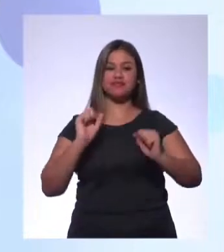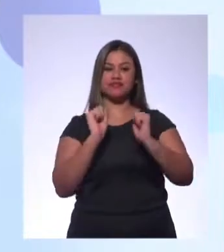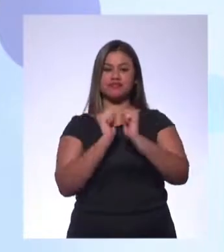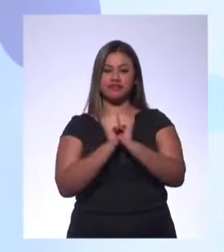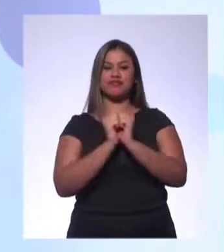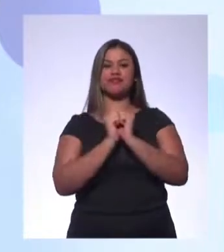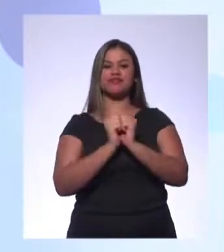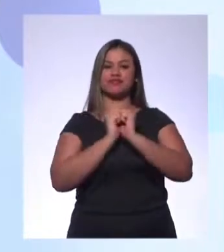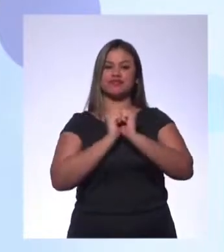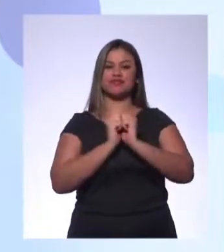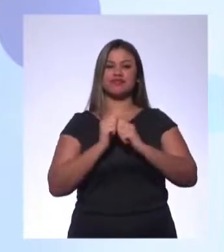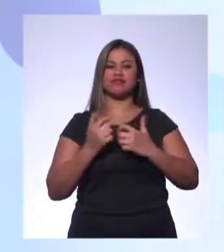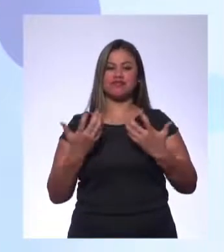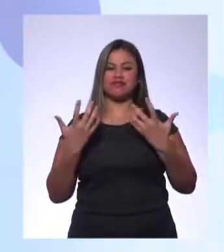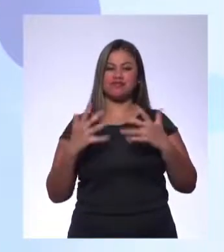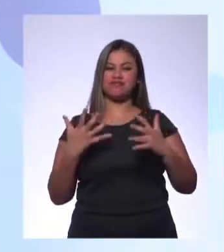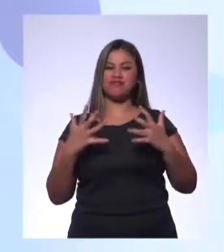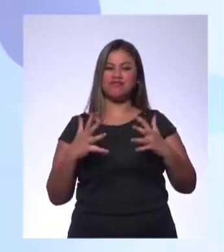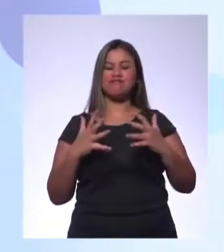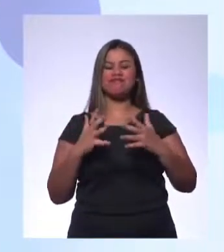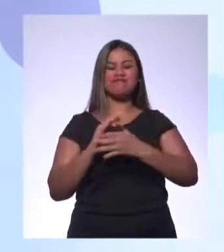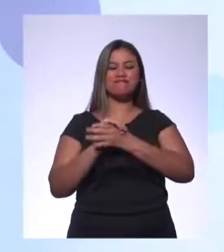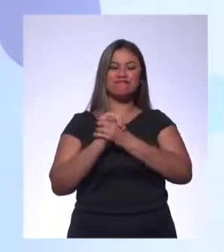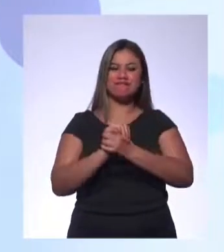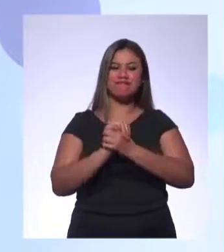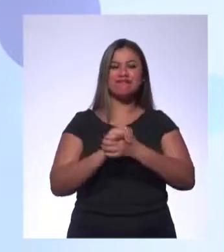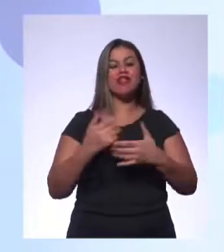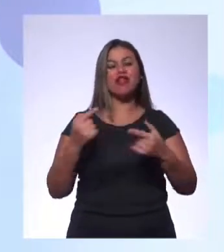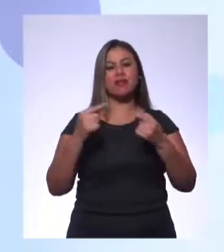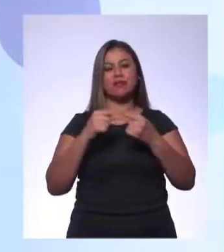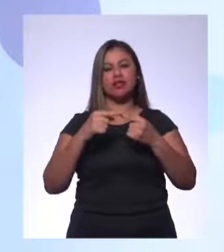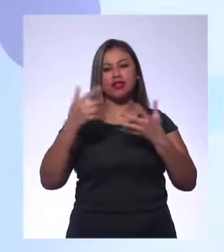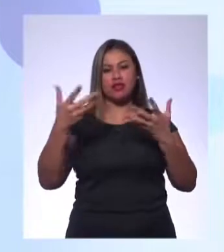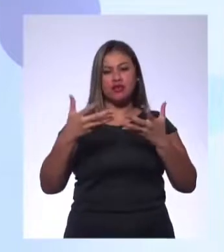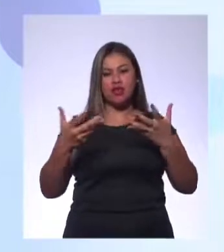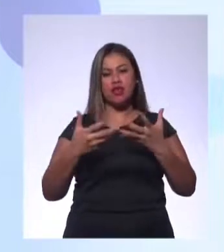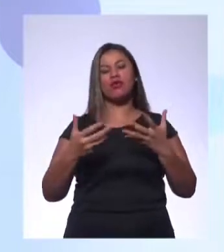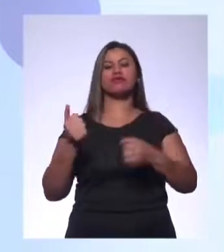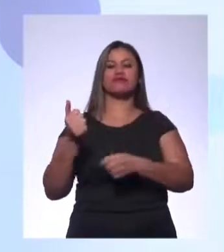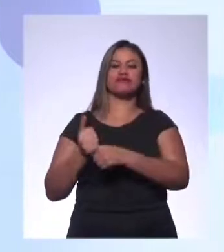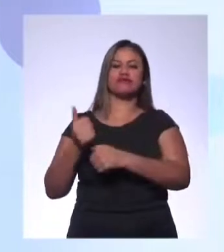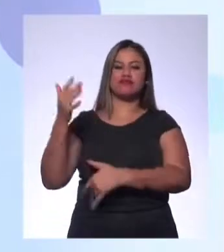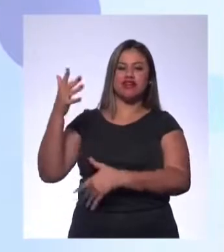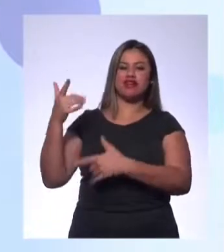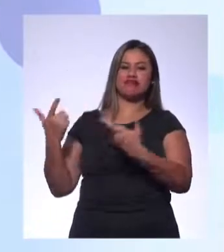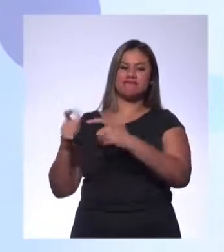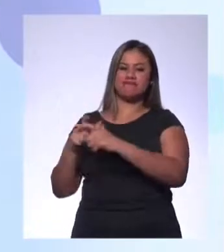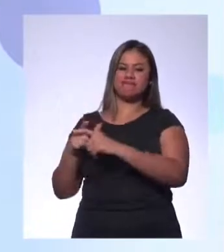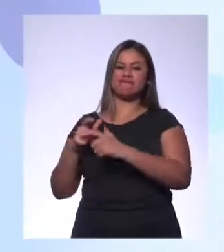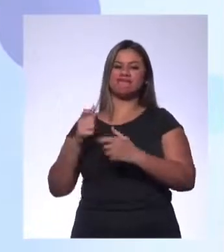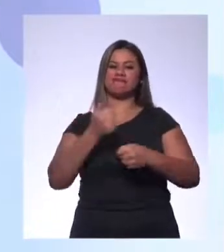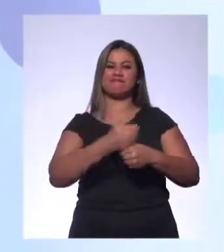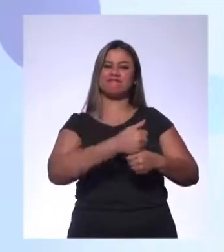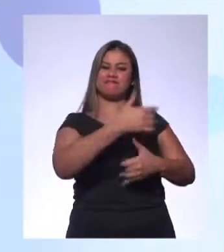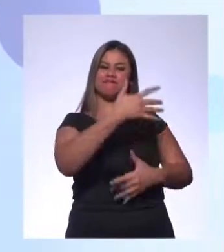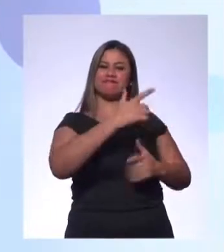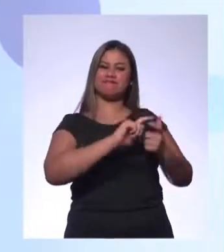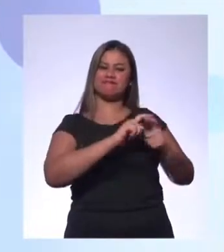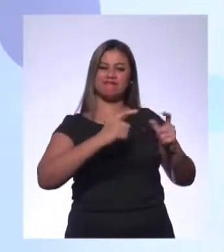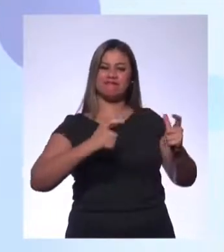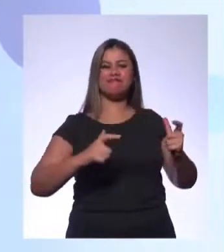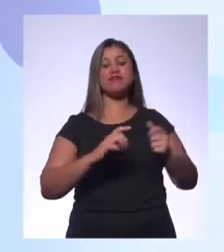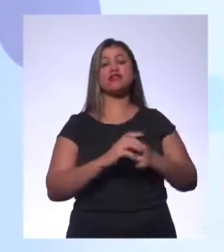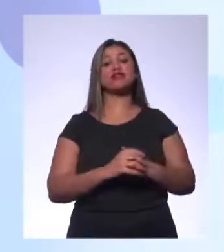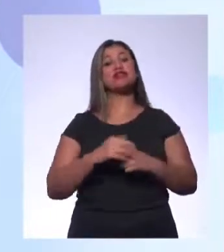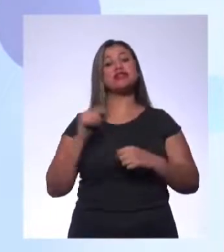sempre estão prestigiando a nossa aula, agora no nosso novo formato de chat, né, o chatinho, e quem vai estar com